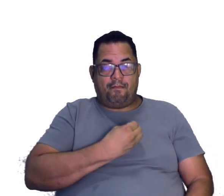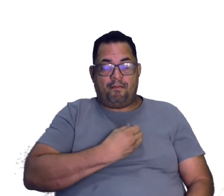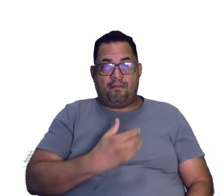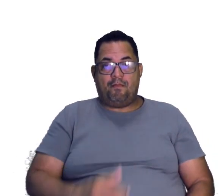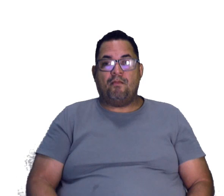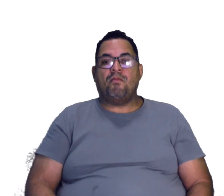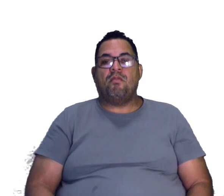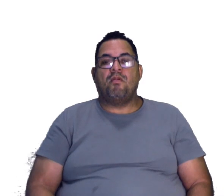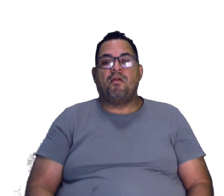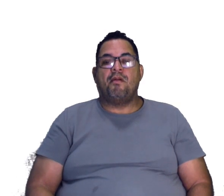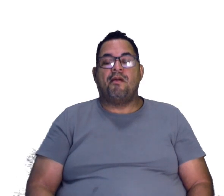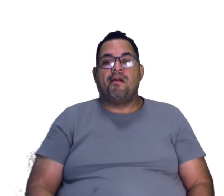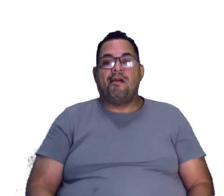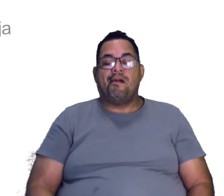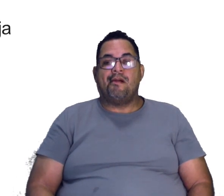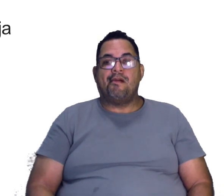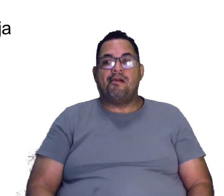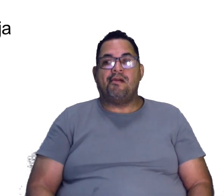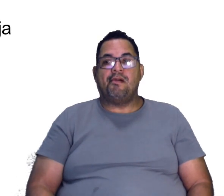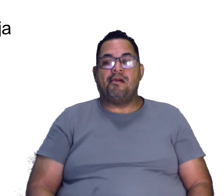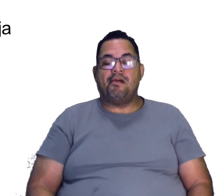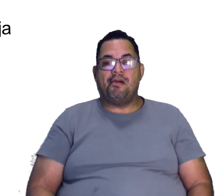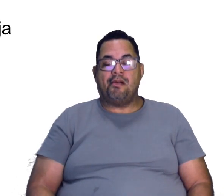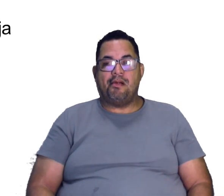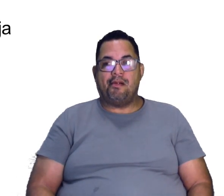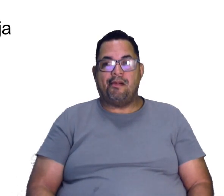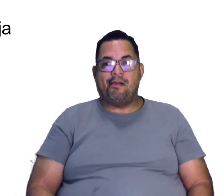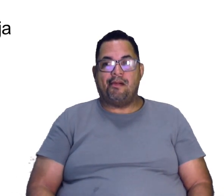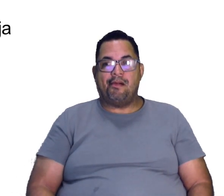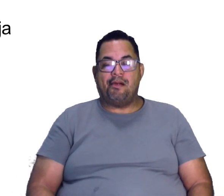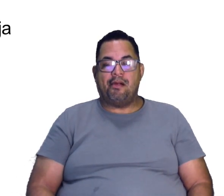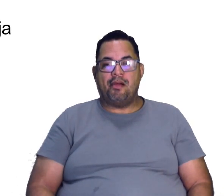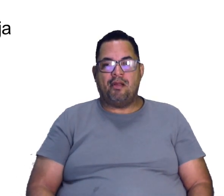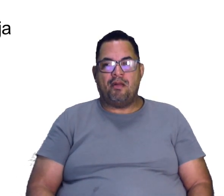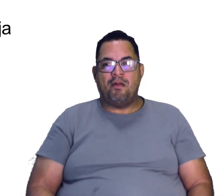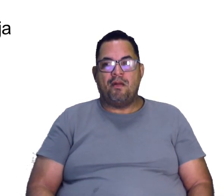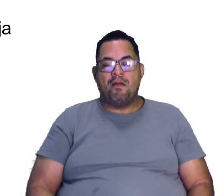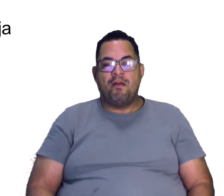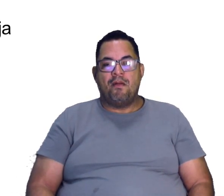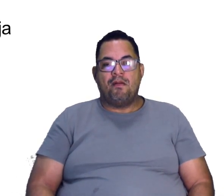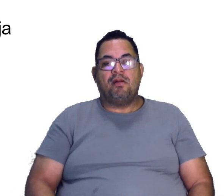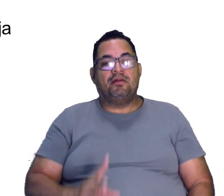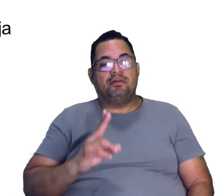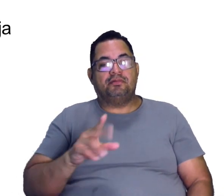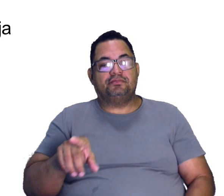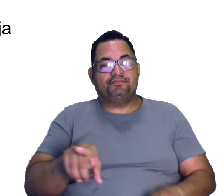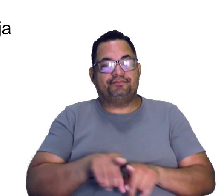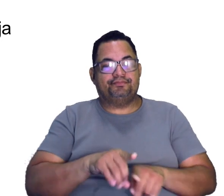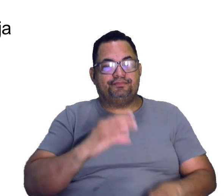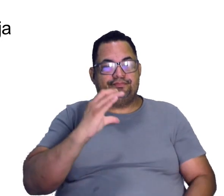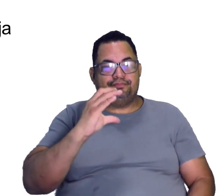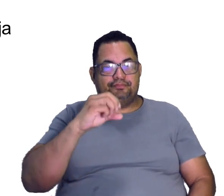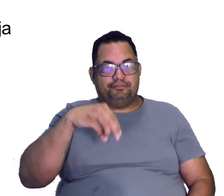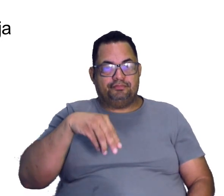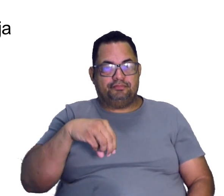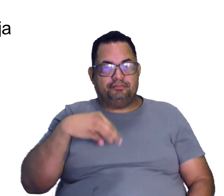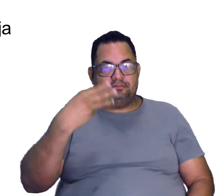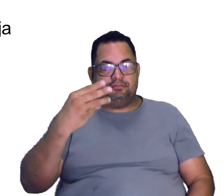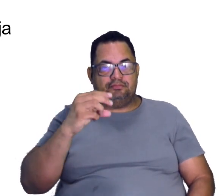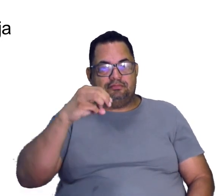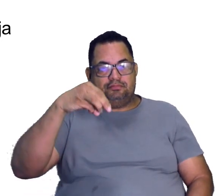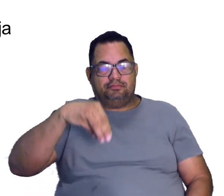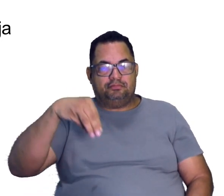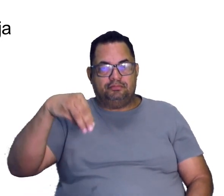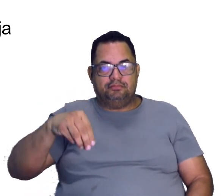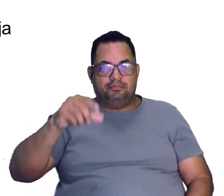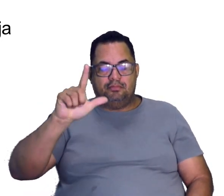decímetro cúbico ele é igual a 1 litro. O mesmo, como eu falei, vale para o centímetro cúbico e para o mililitro, né?